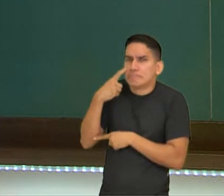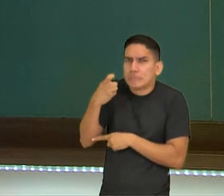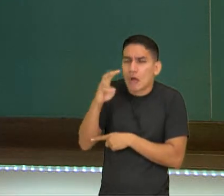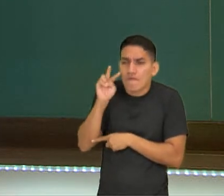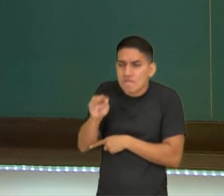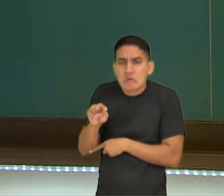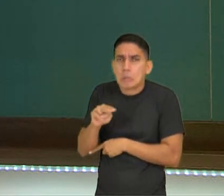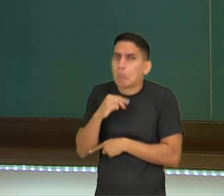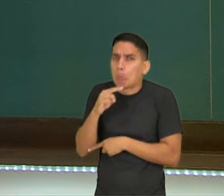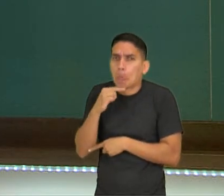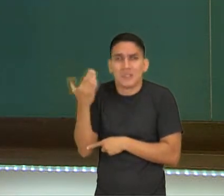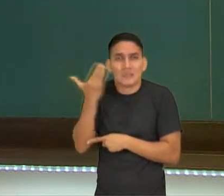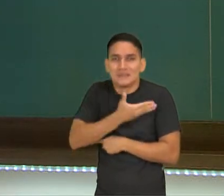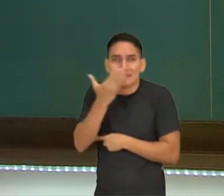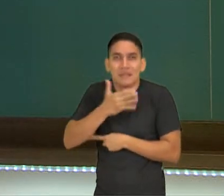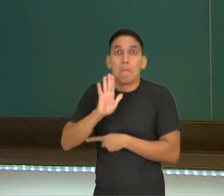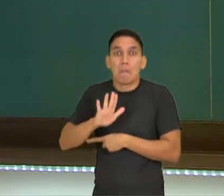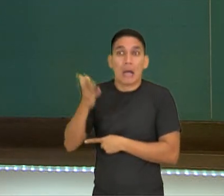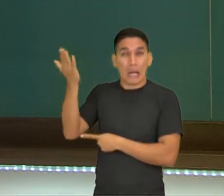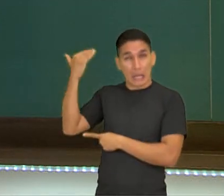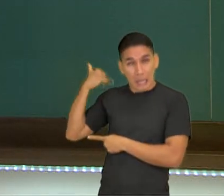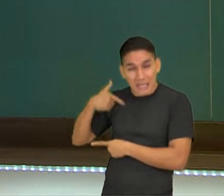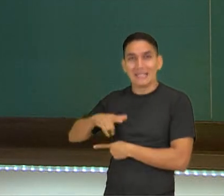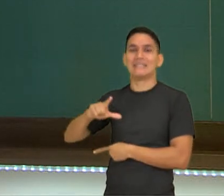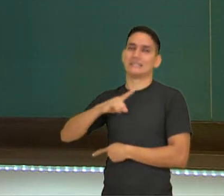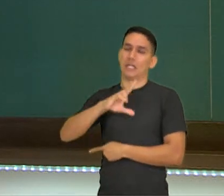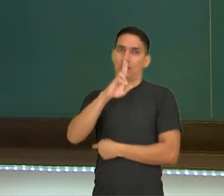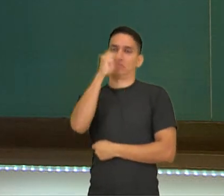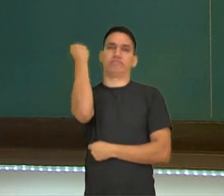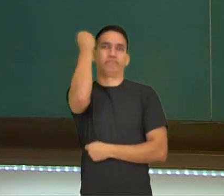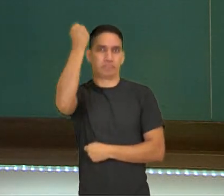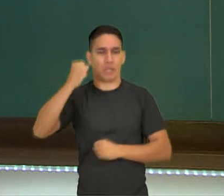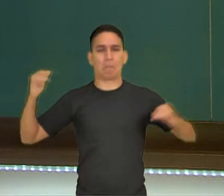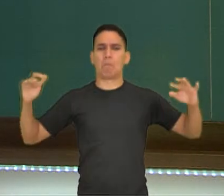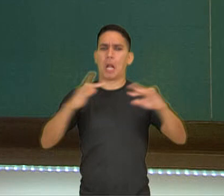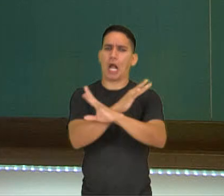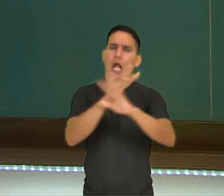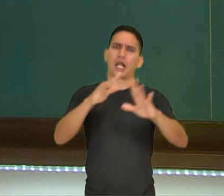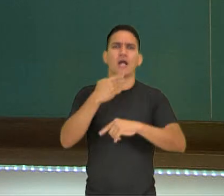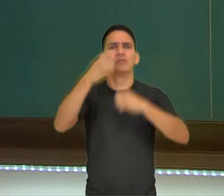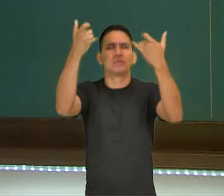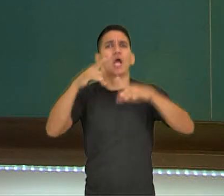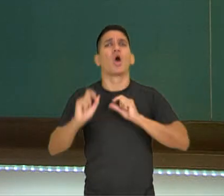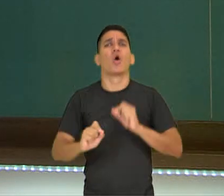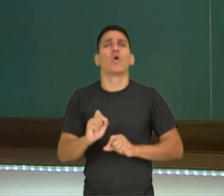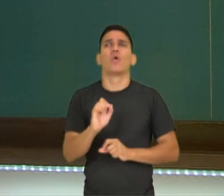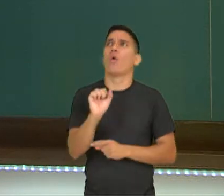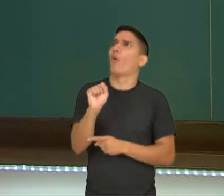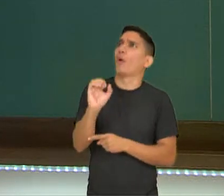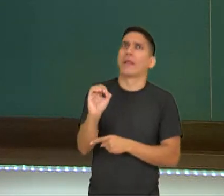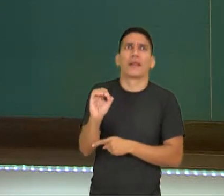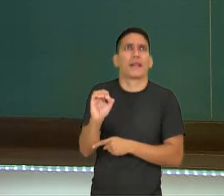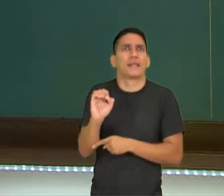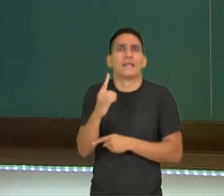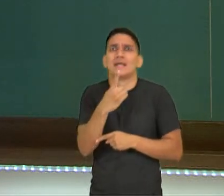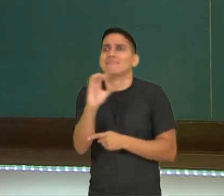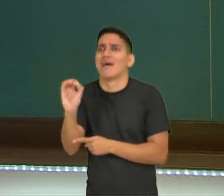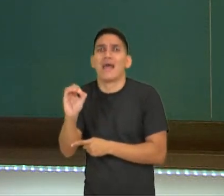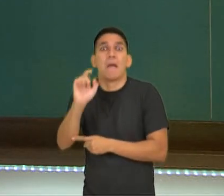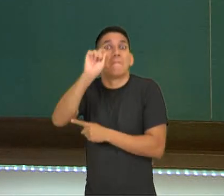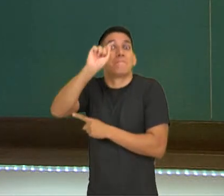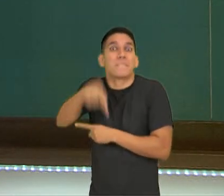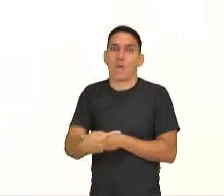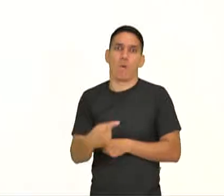naquela época, forte movimentação. Forte movimentação o quê, professor? Eu estou falando de 80, de 100 mil pessoas. Muita